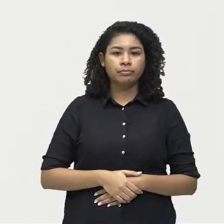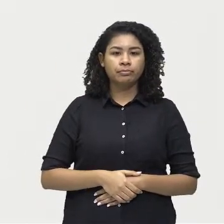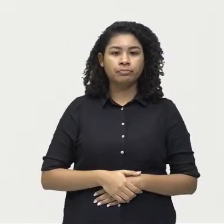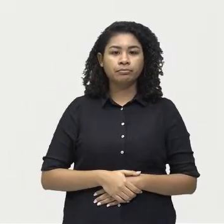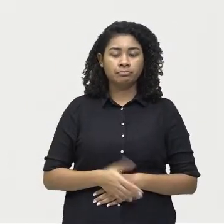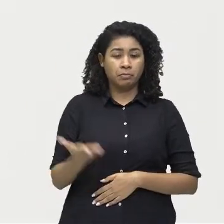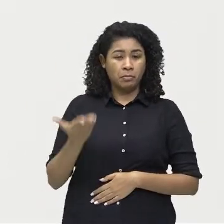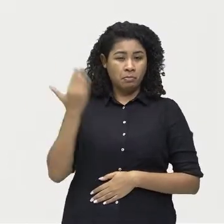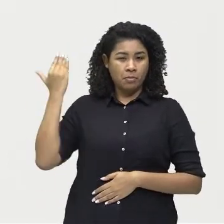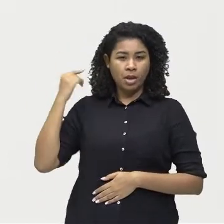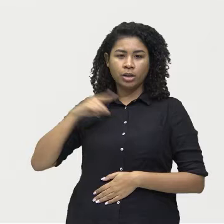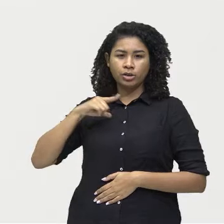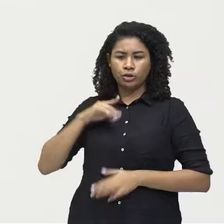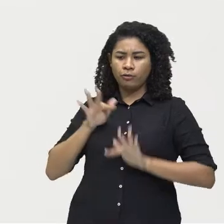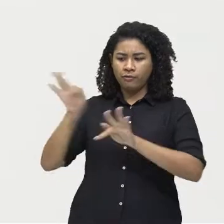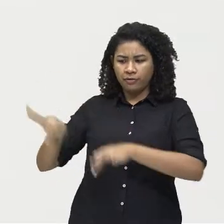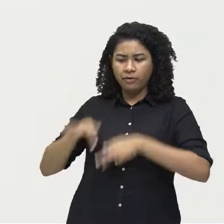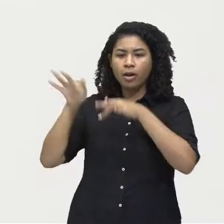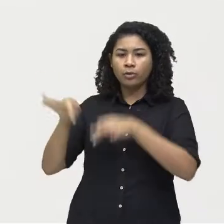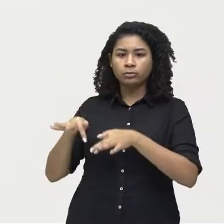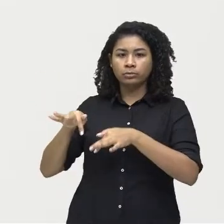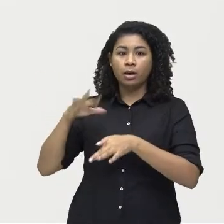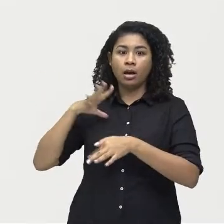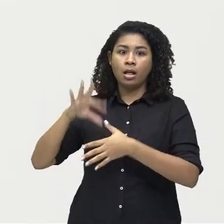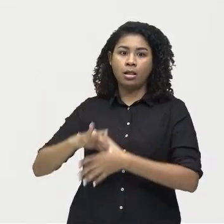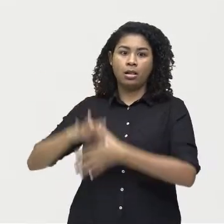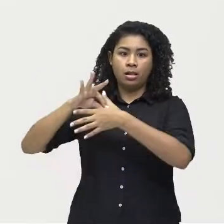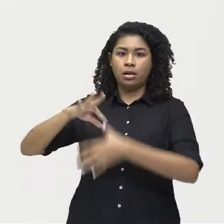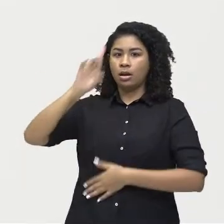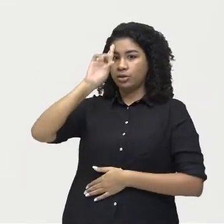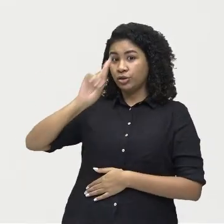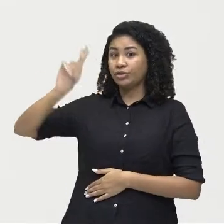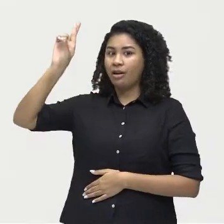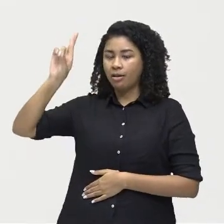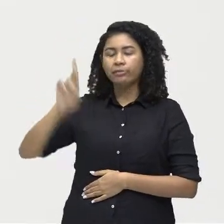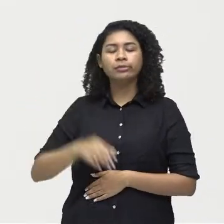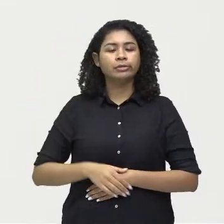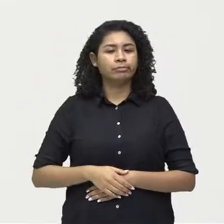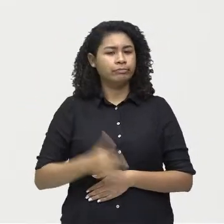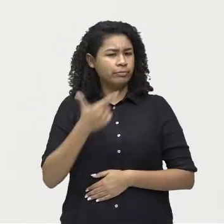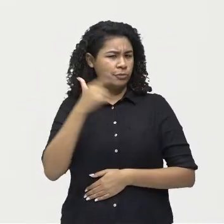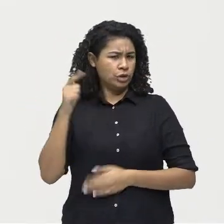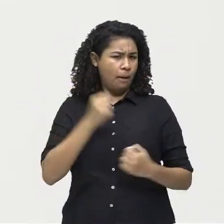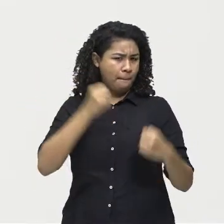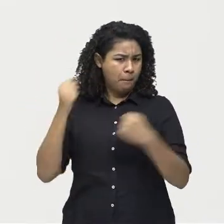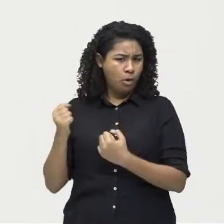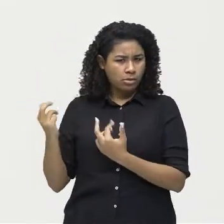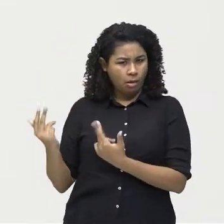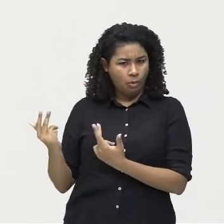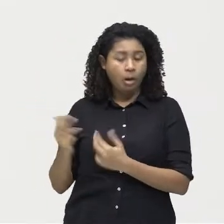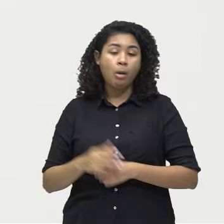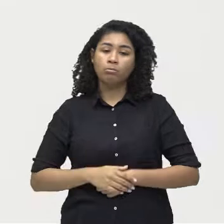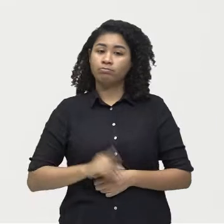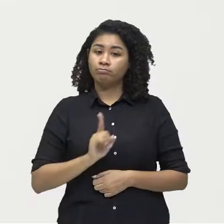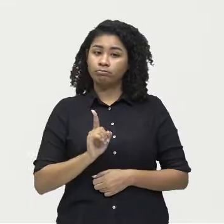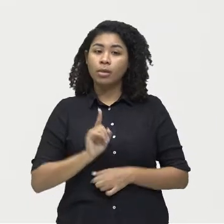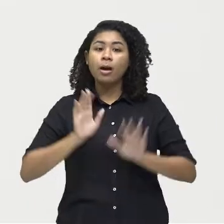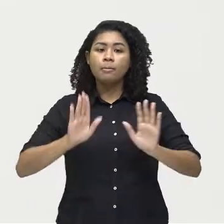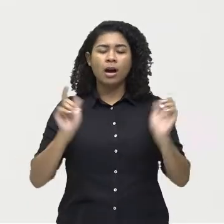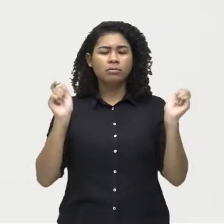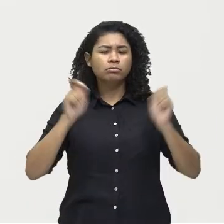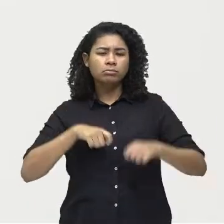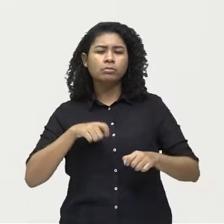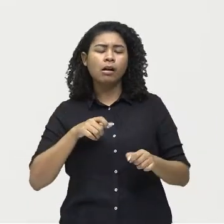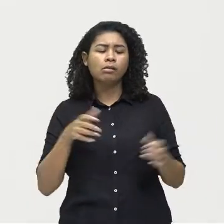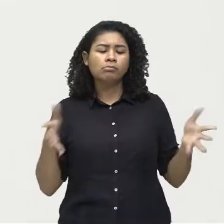tinham todo aquele poder que possuíam lá no feudalismo, mas tinham grande influência, por assim